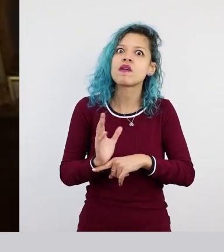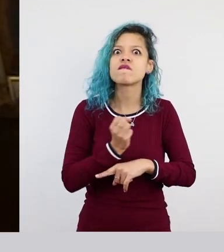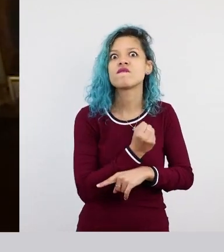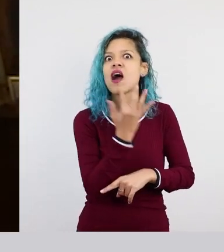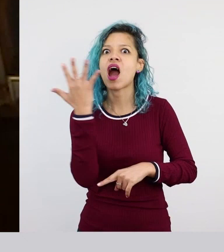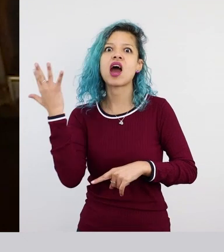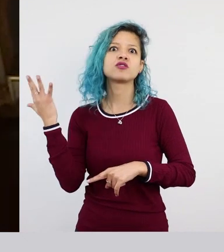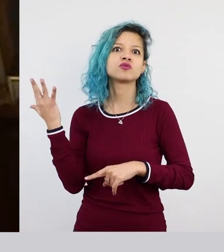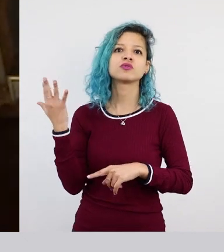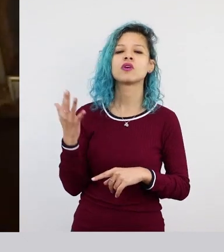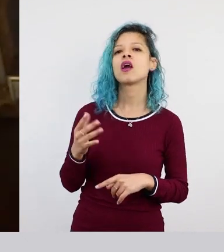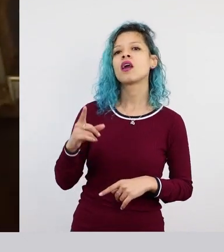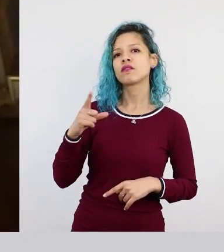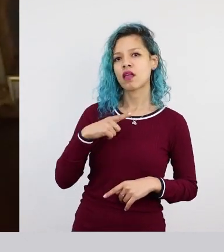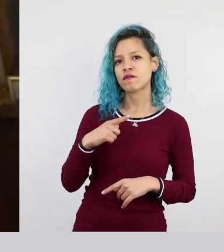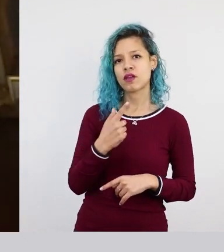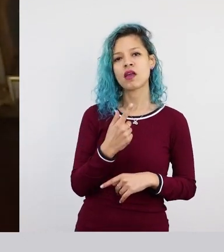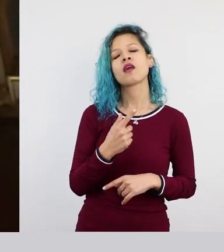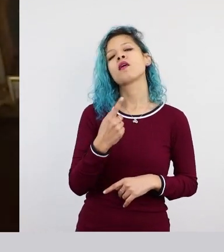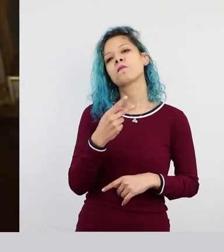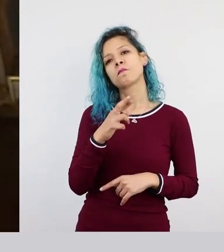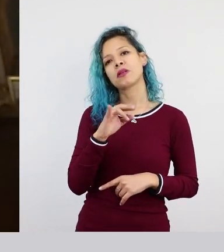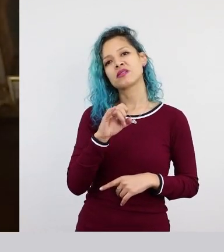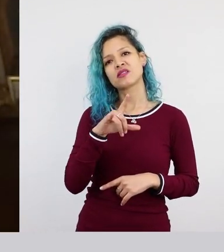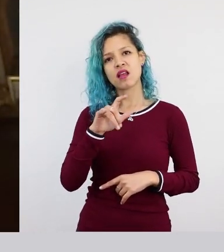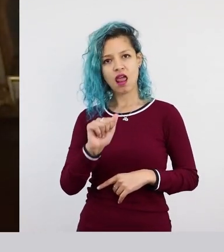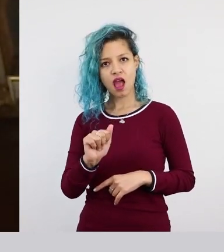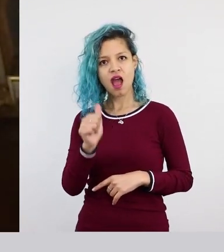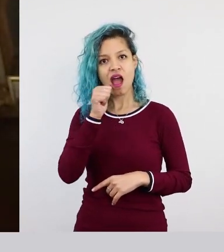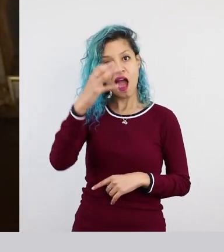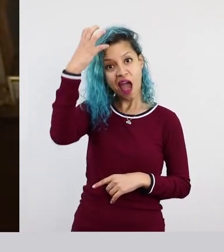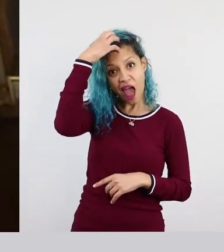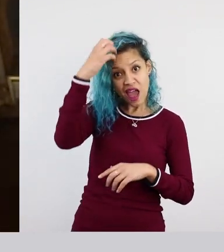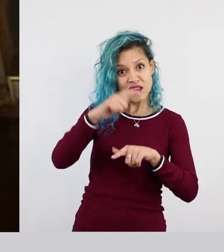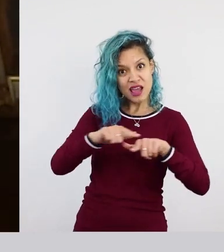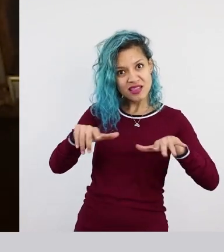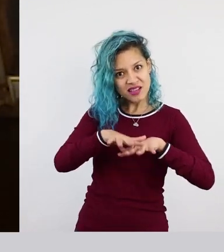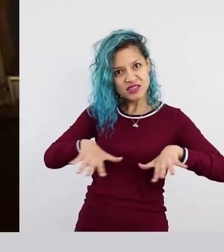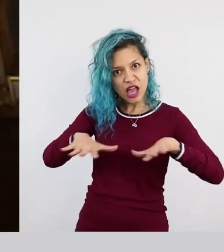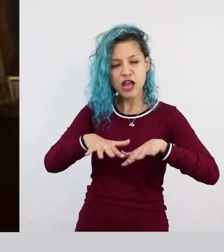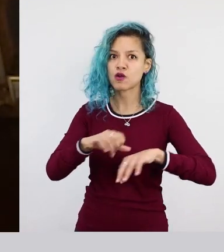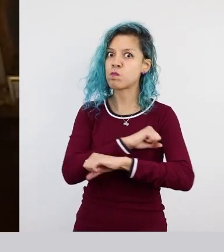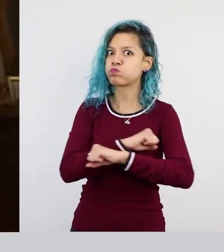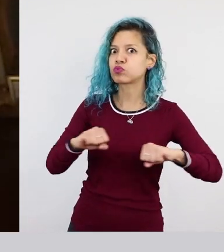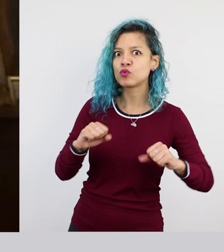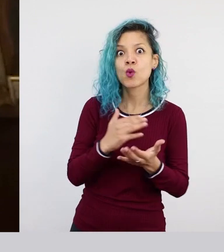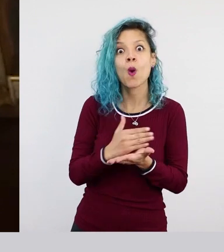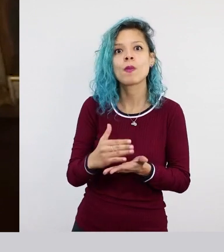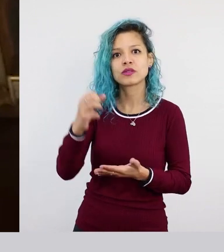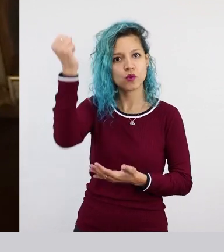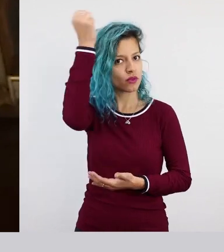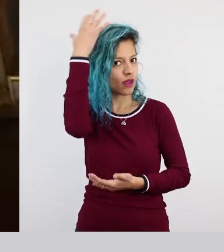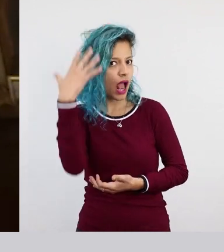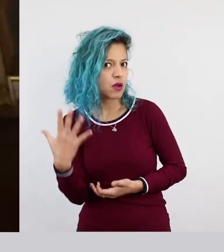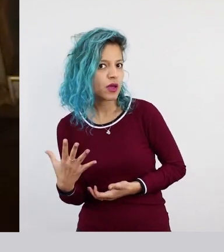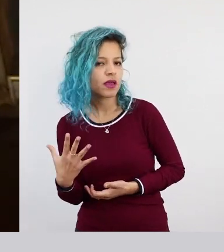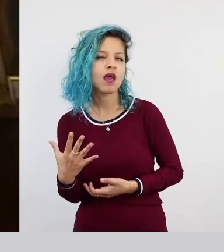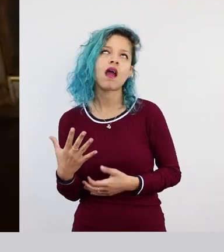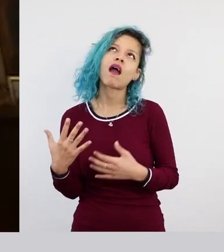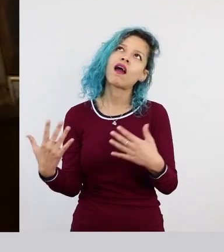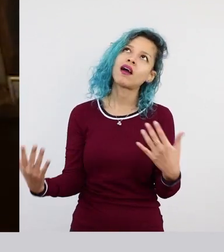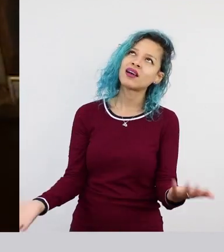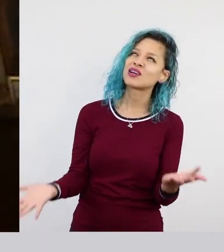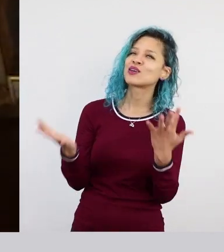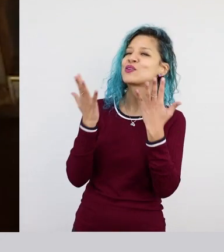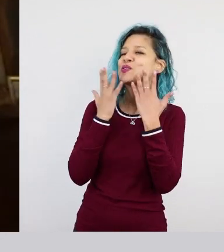né? Tivemos Priscila, Rainha do Deserto, que foi o boom da era drag queen. E aí tudo começou a ficar